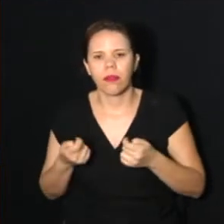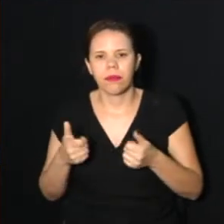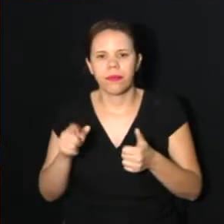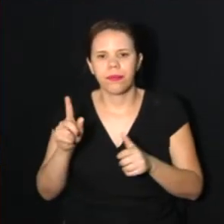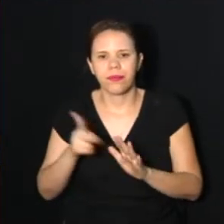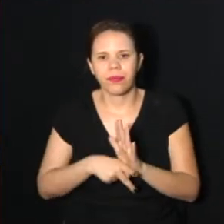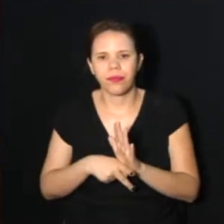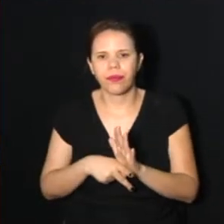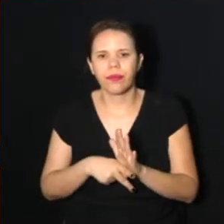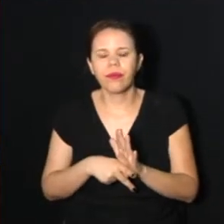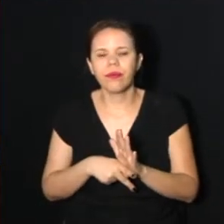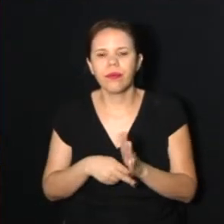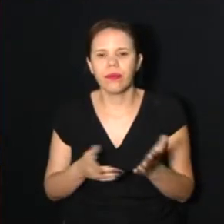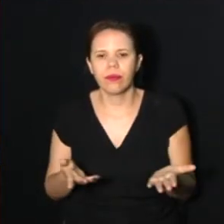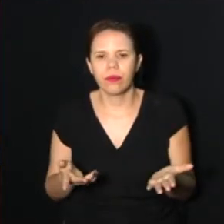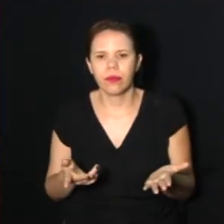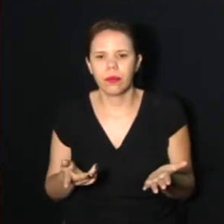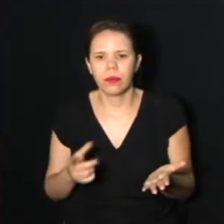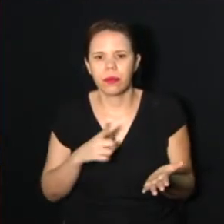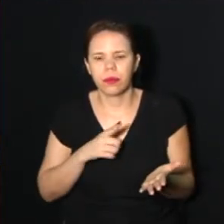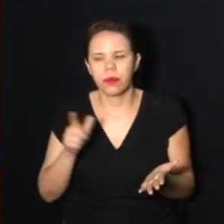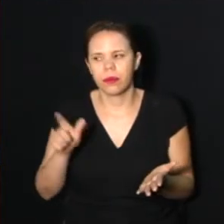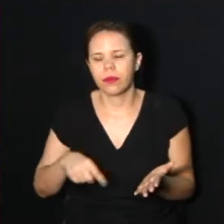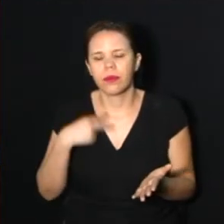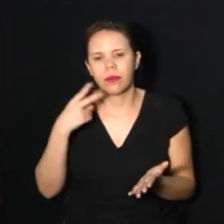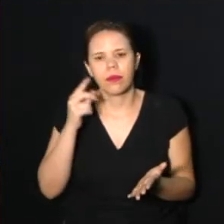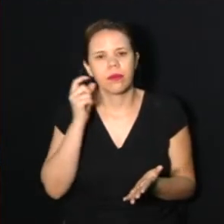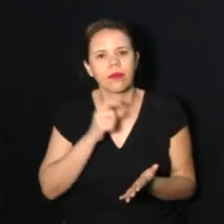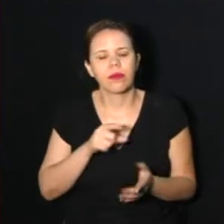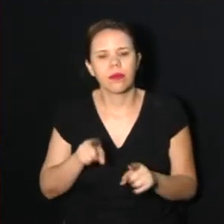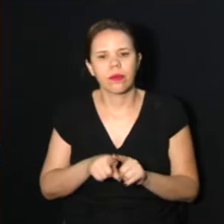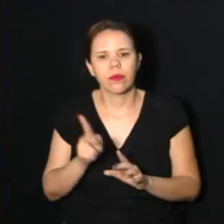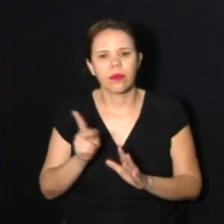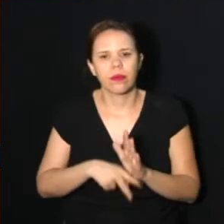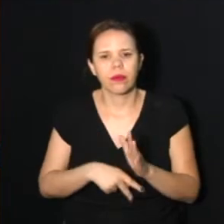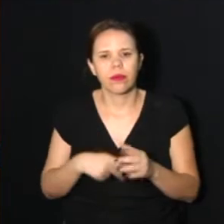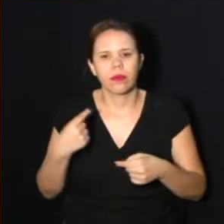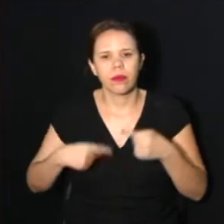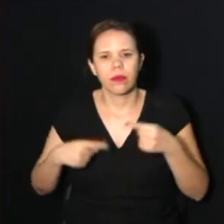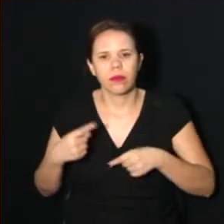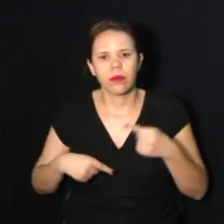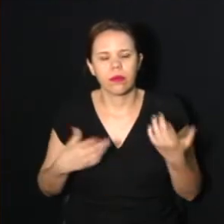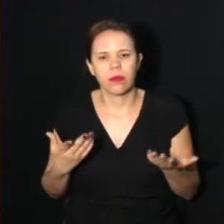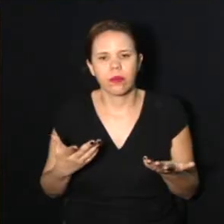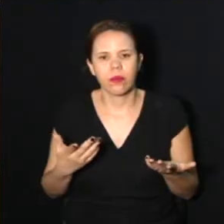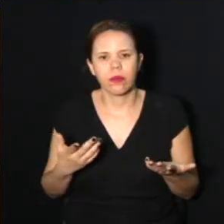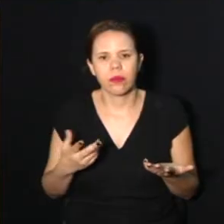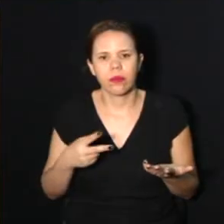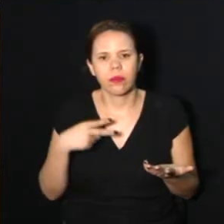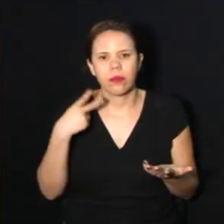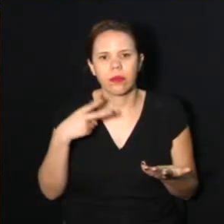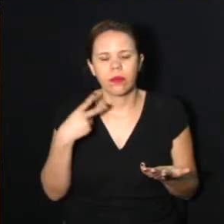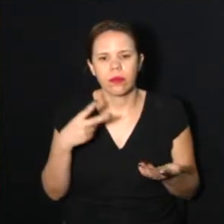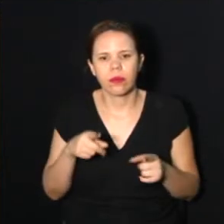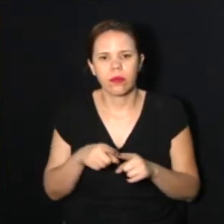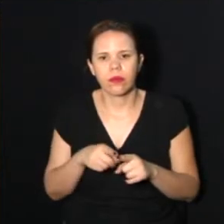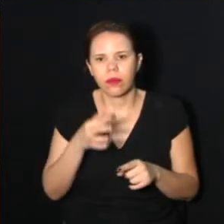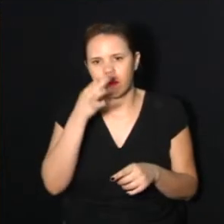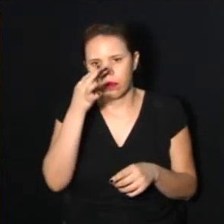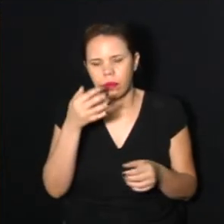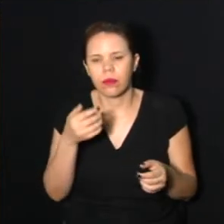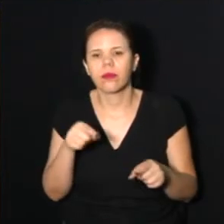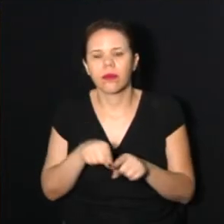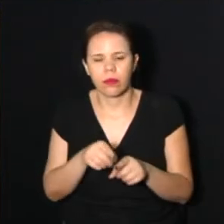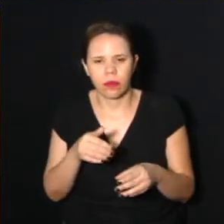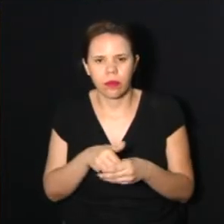esse substitutivo total, exarado pelo vereador Marcelo Silva. Projeto entre discussão e votação, vereador Antônio Flores. Acompanho a relatoria, presidente.